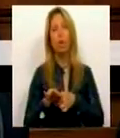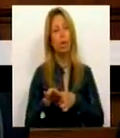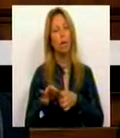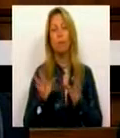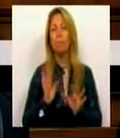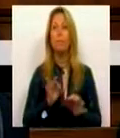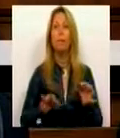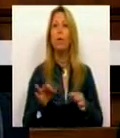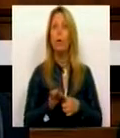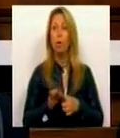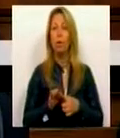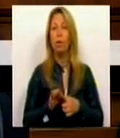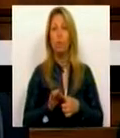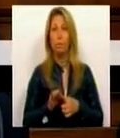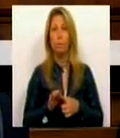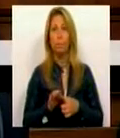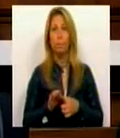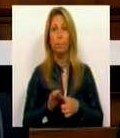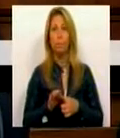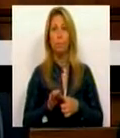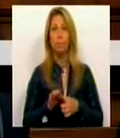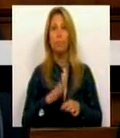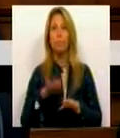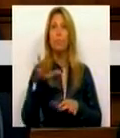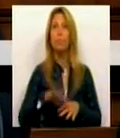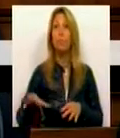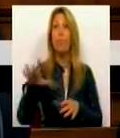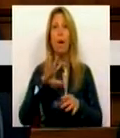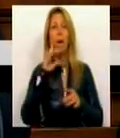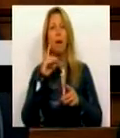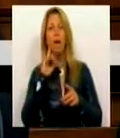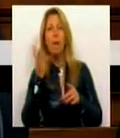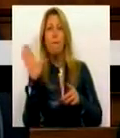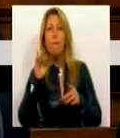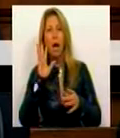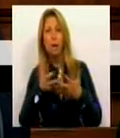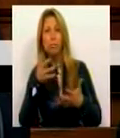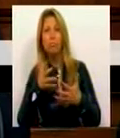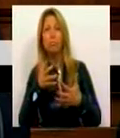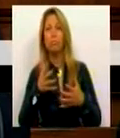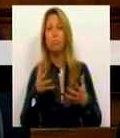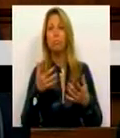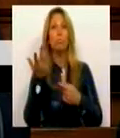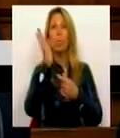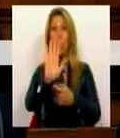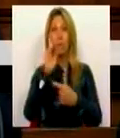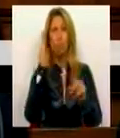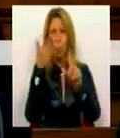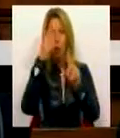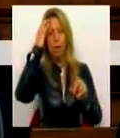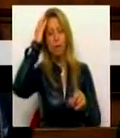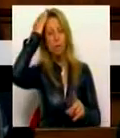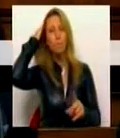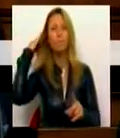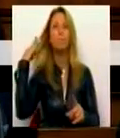corrigidas para uma dimensão mais substancial. Para dar um exemplo muito concreto,